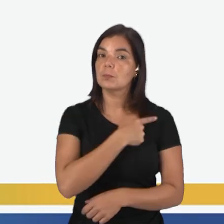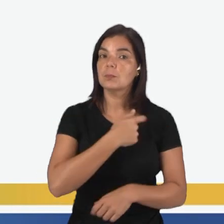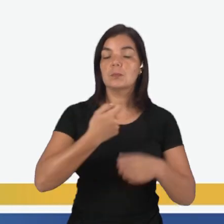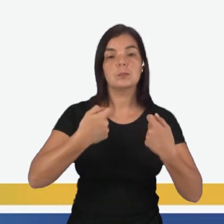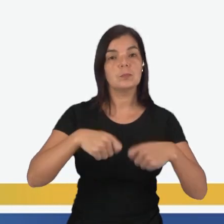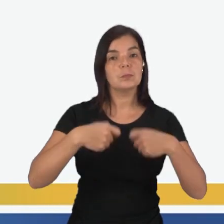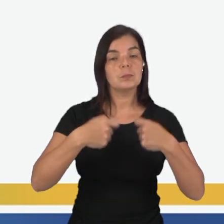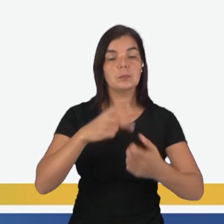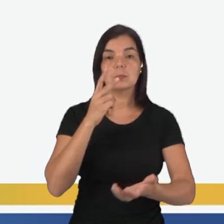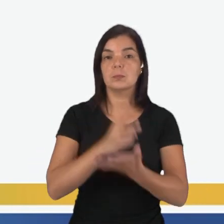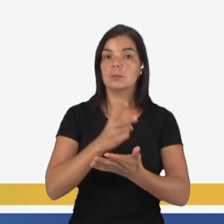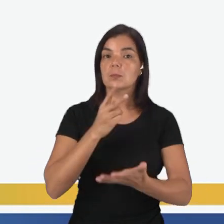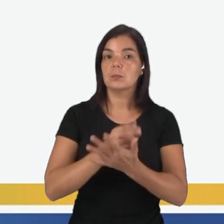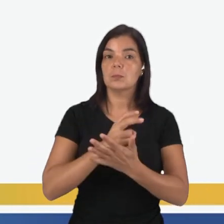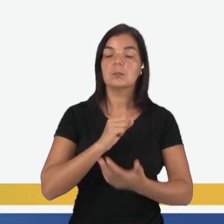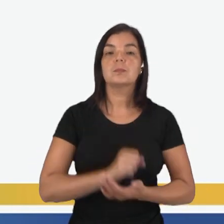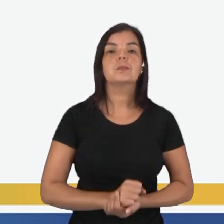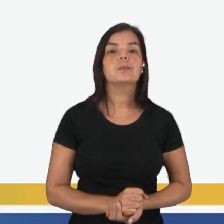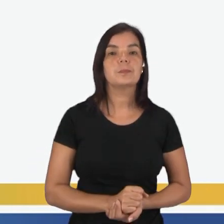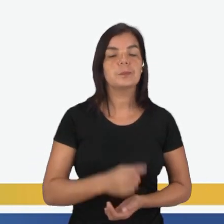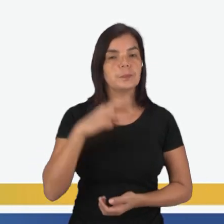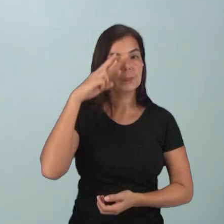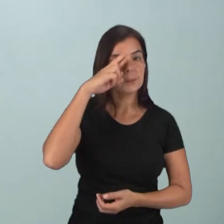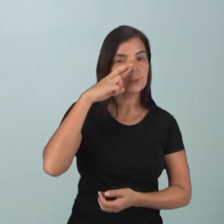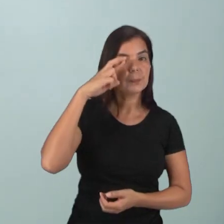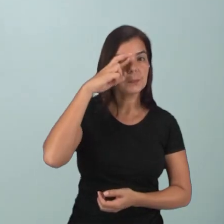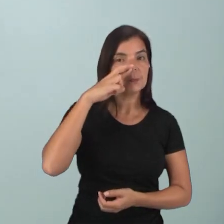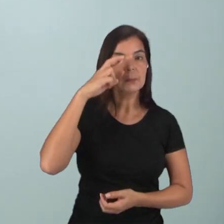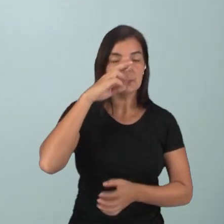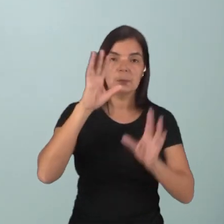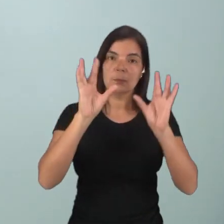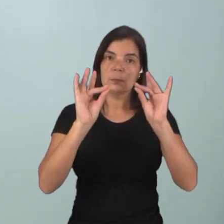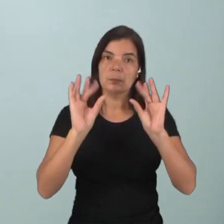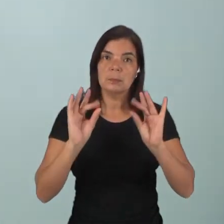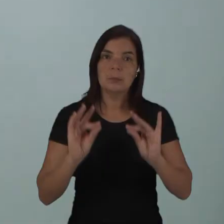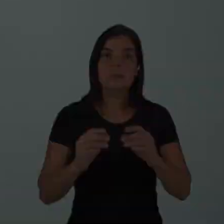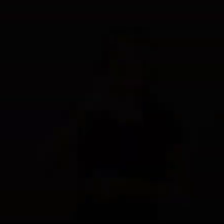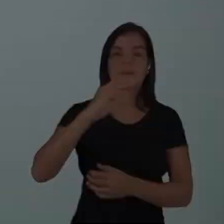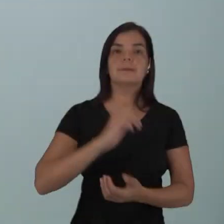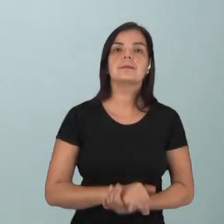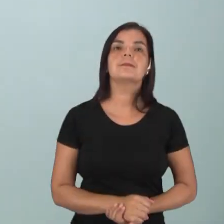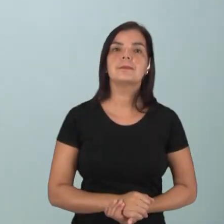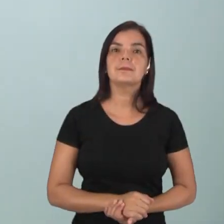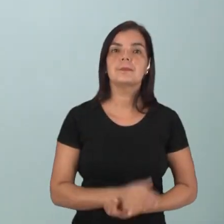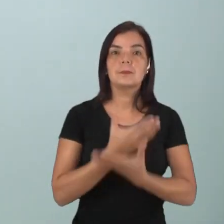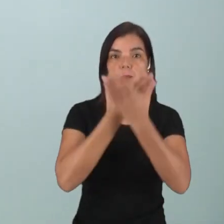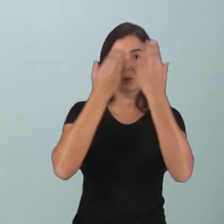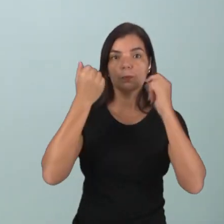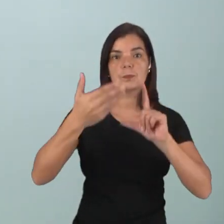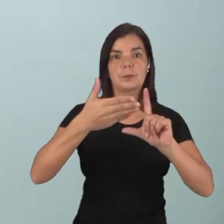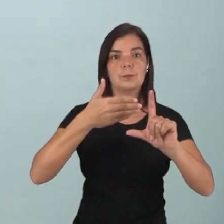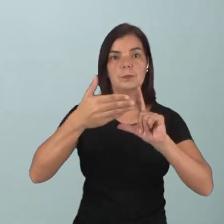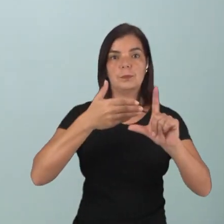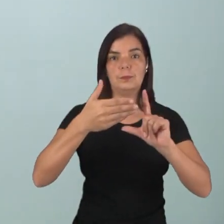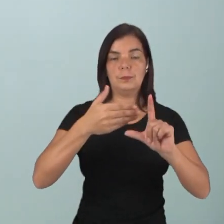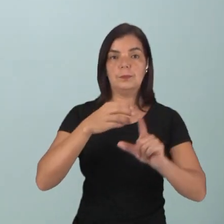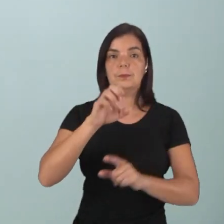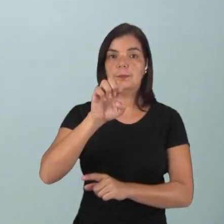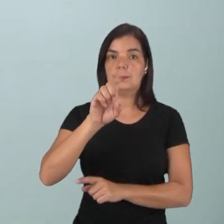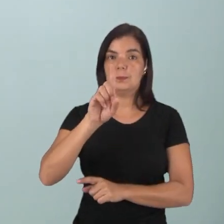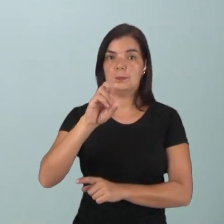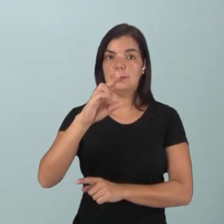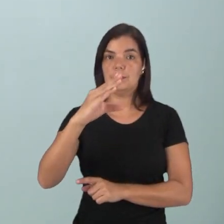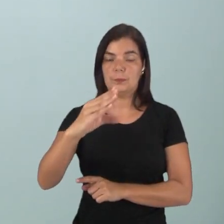precisamos sempre estar observando esses detalhes. Tudo bem? aqui, agradeço muito a participação de